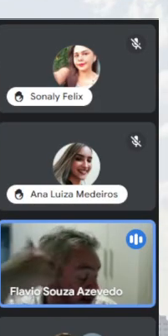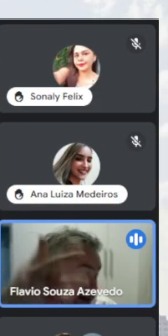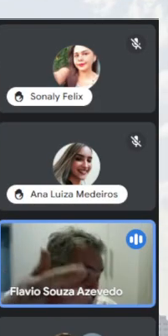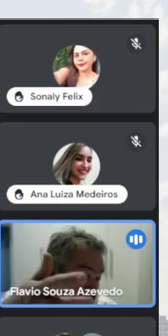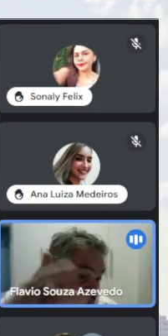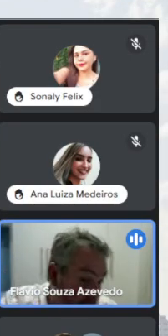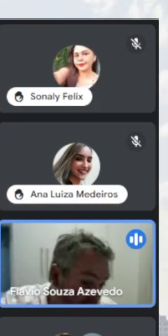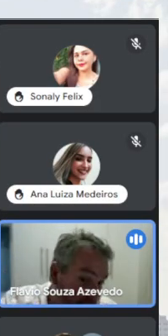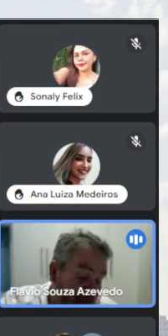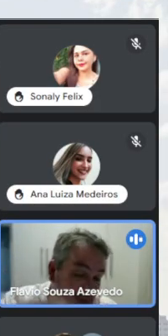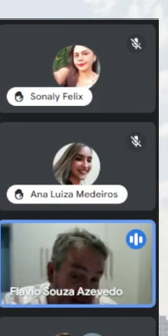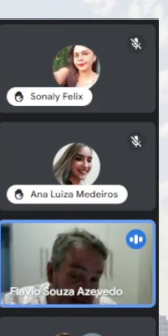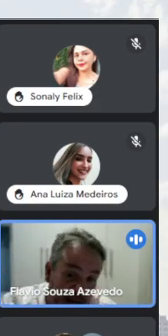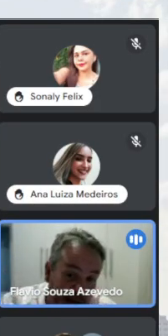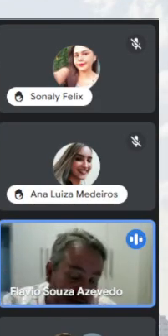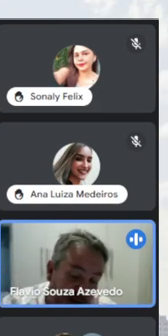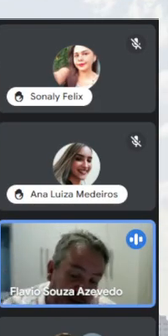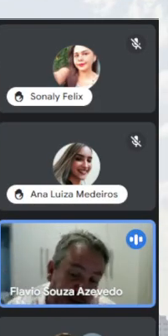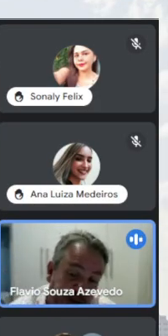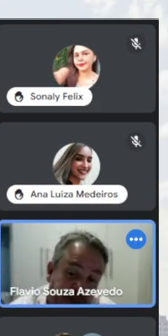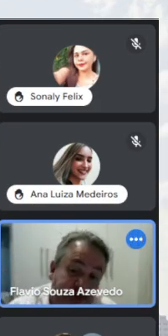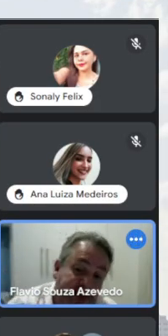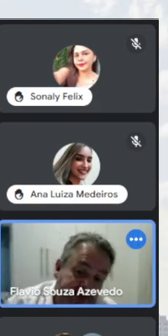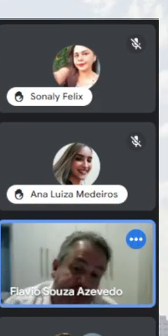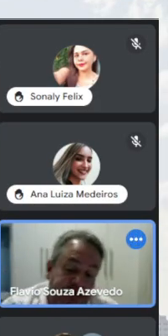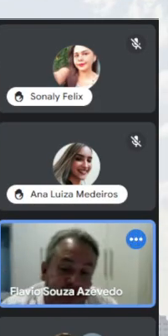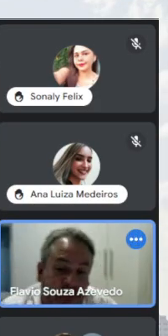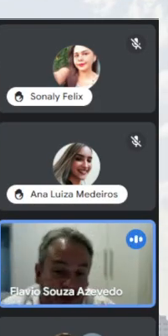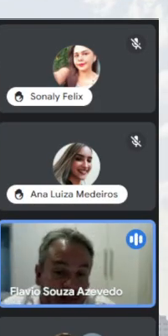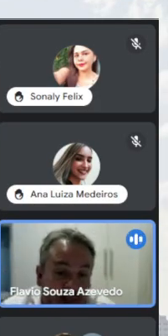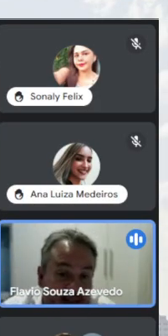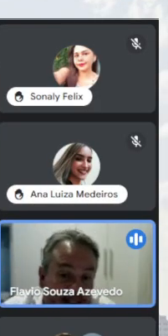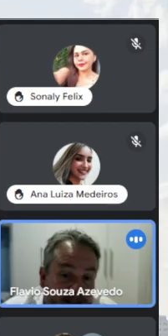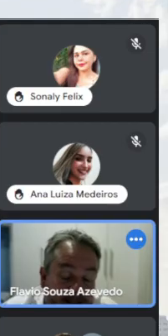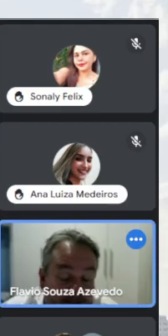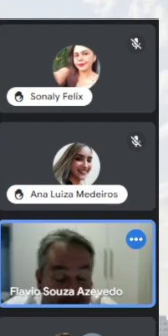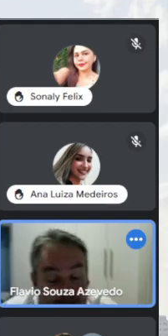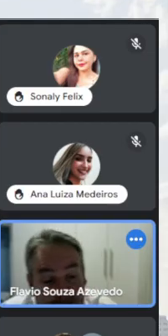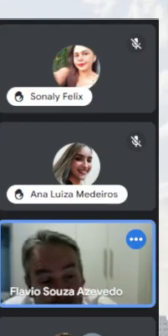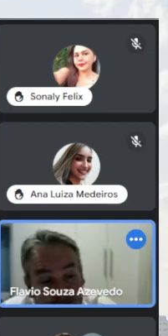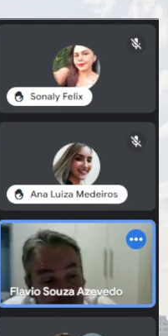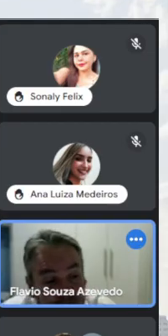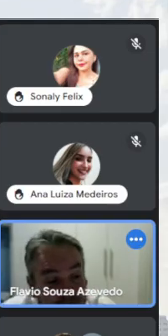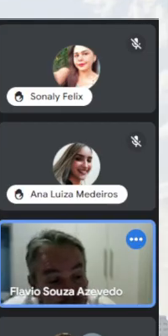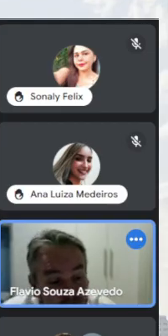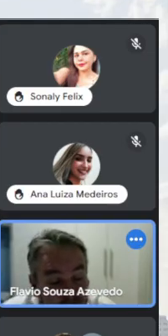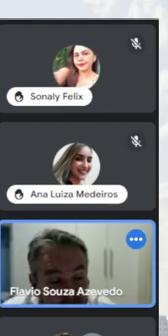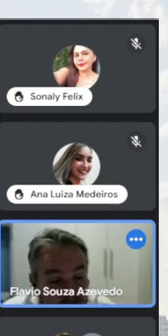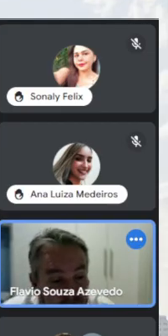mas ela estava viajando, eu estava em Niterói, eu queria ir lá, mas não deu tempo. É bem interessante.